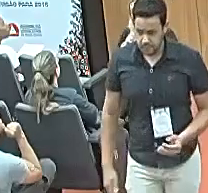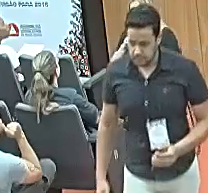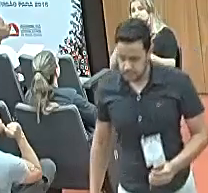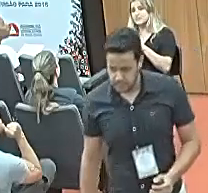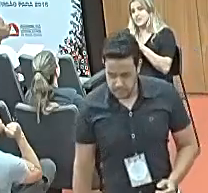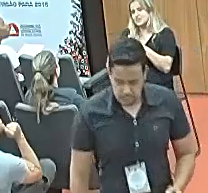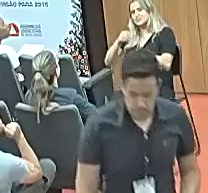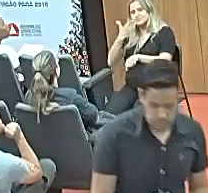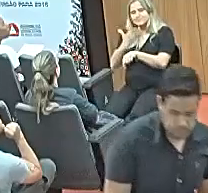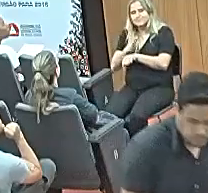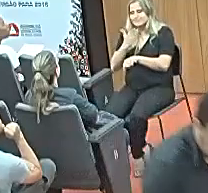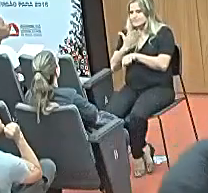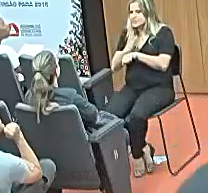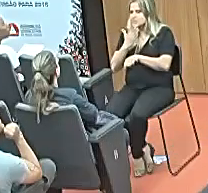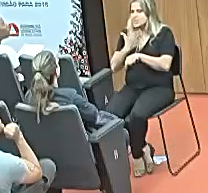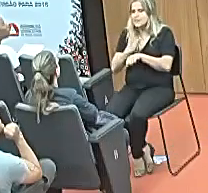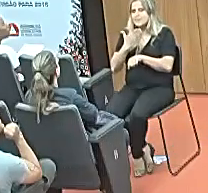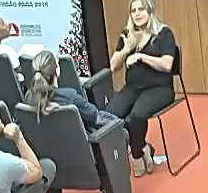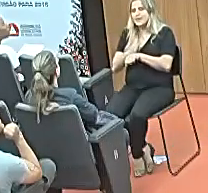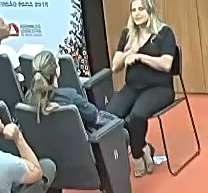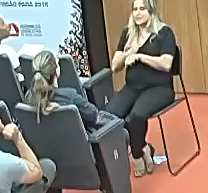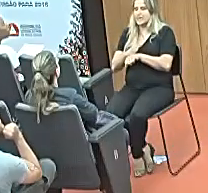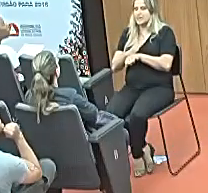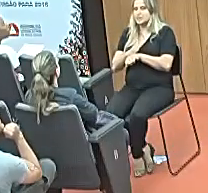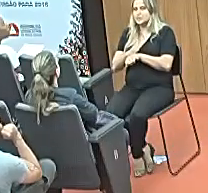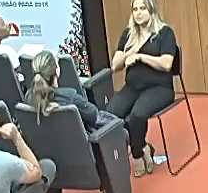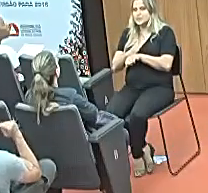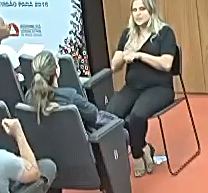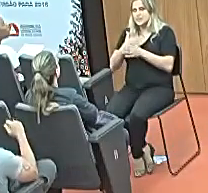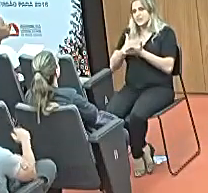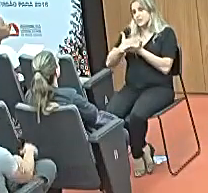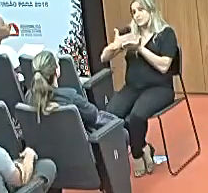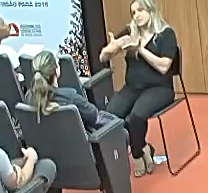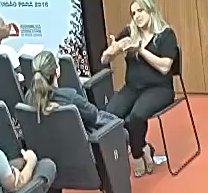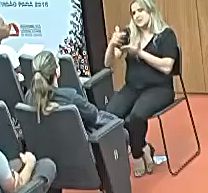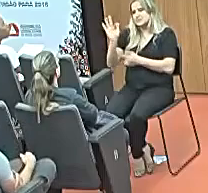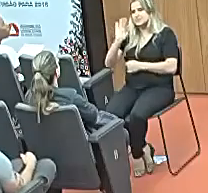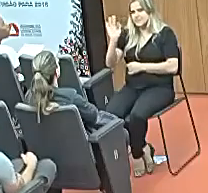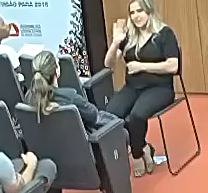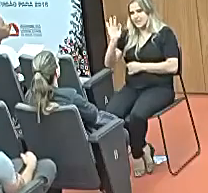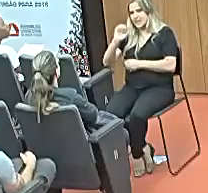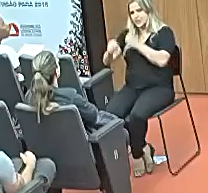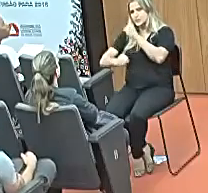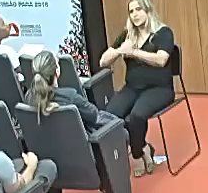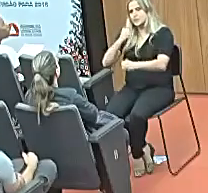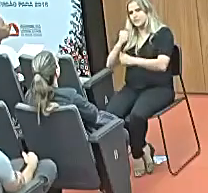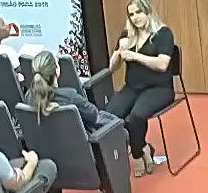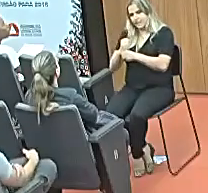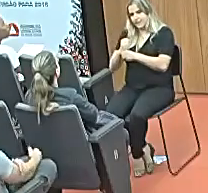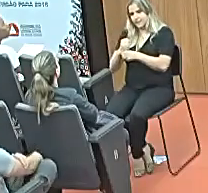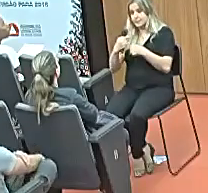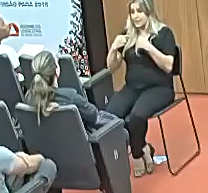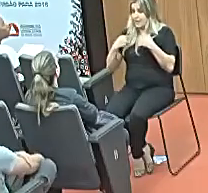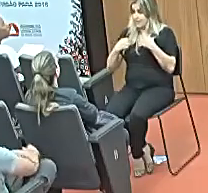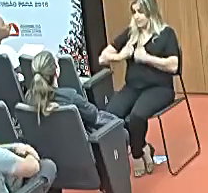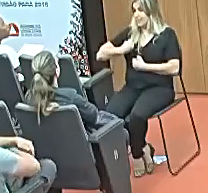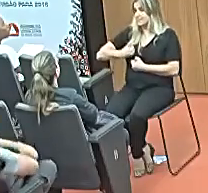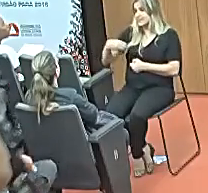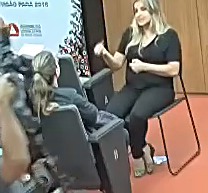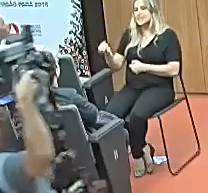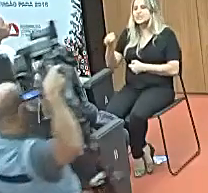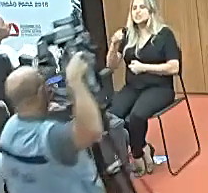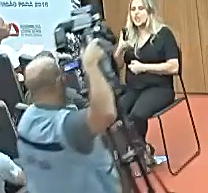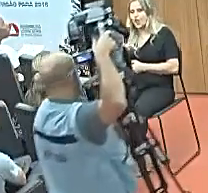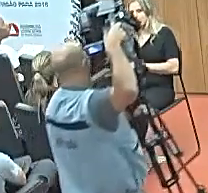grande e evidentemente a partir de fevereiro do ano que vem eu terei uma vida nova